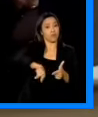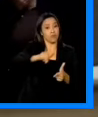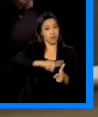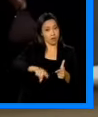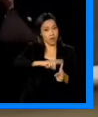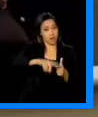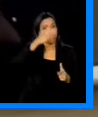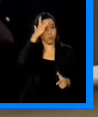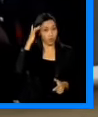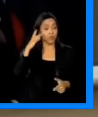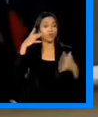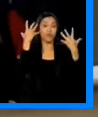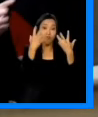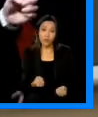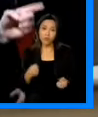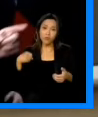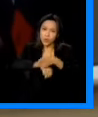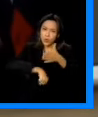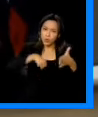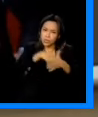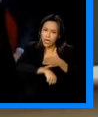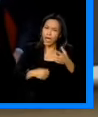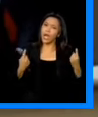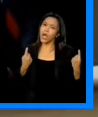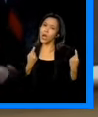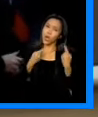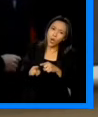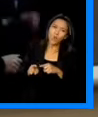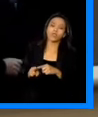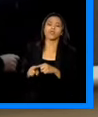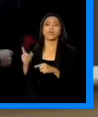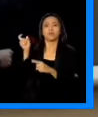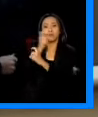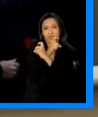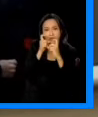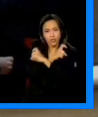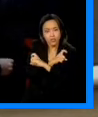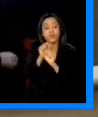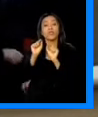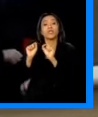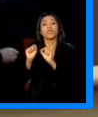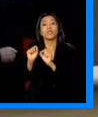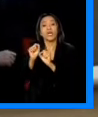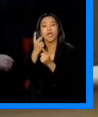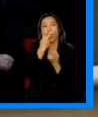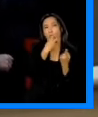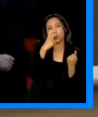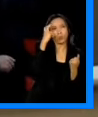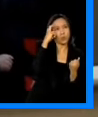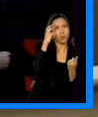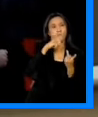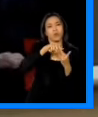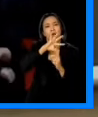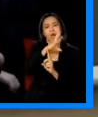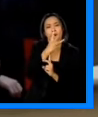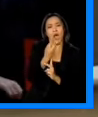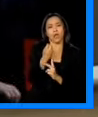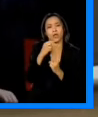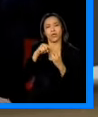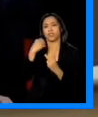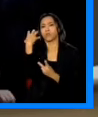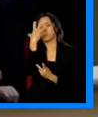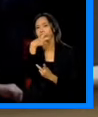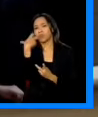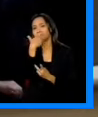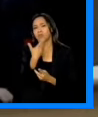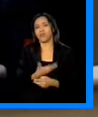Vamos lutar contra a mentira que acabei de dizer, de que cultura, de que arte, de que música é algo